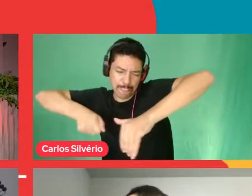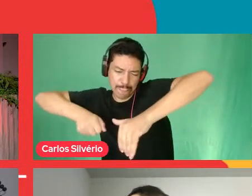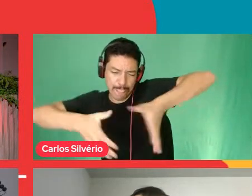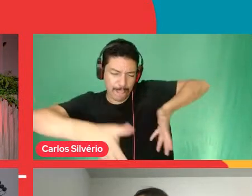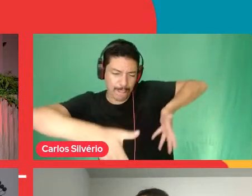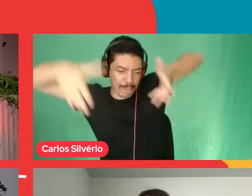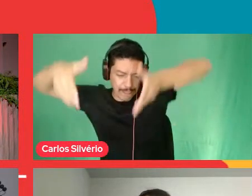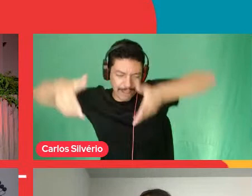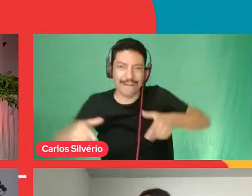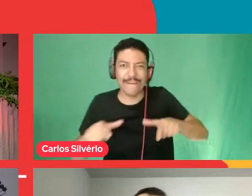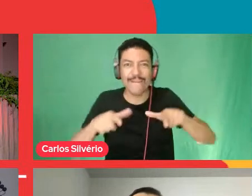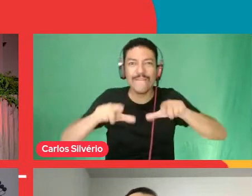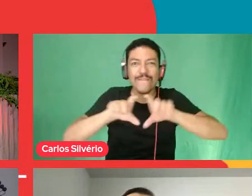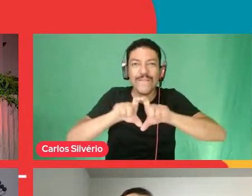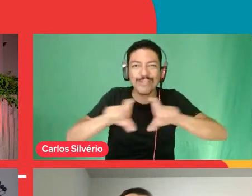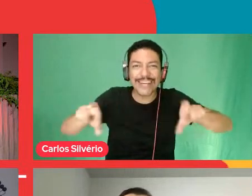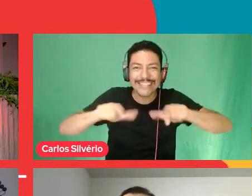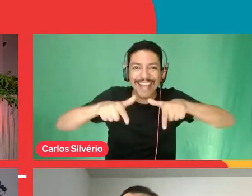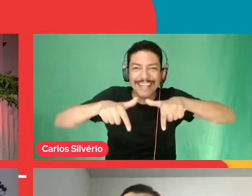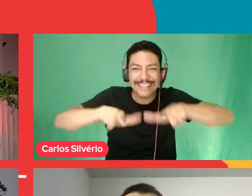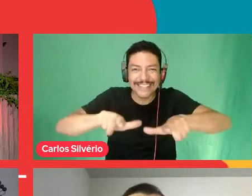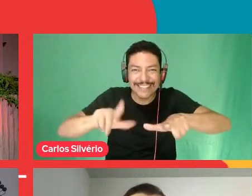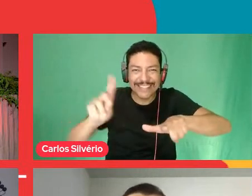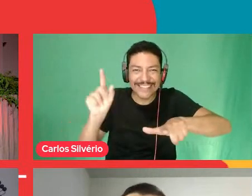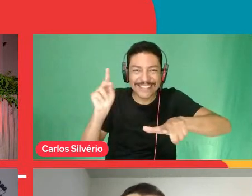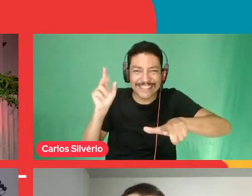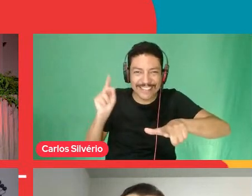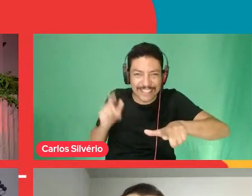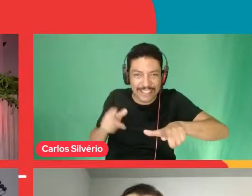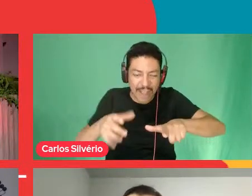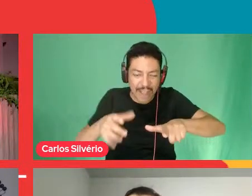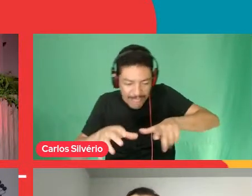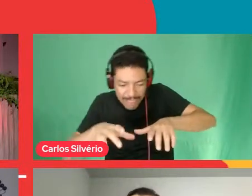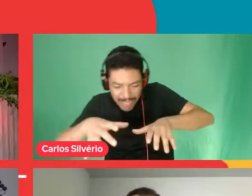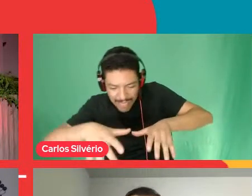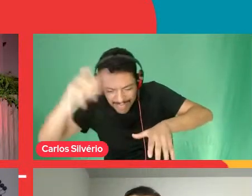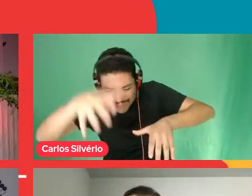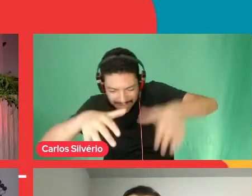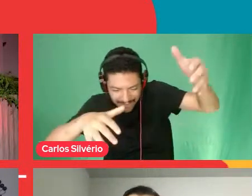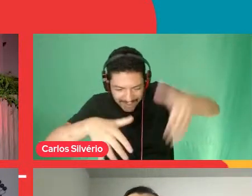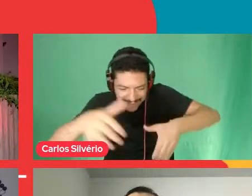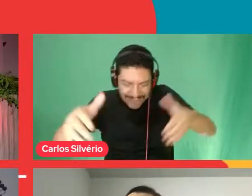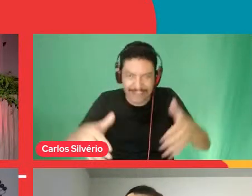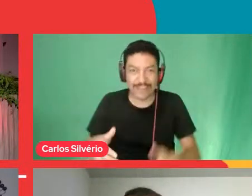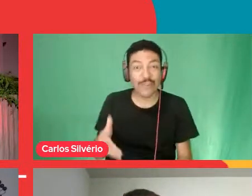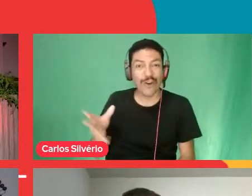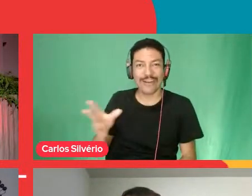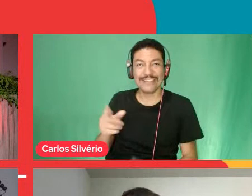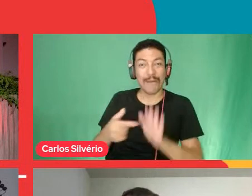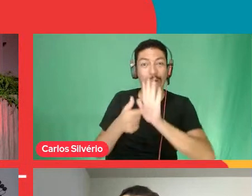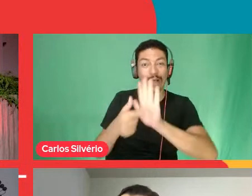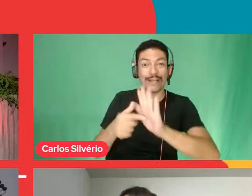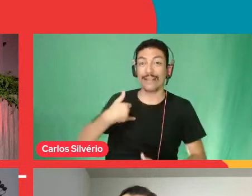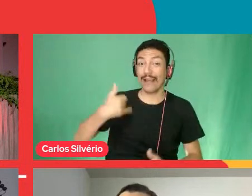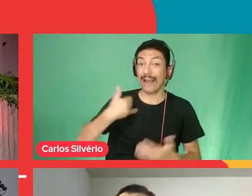época do videocassete. E eu já queimei várias placas. Entregando a idade, Ana.